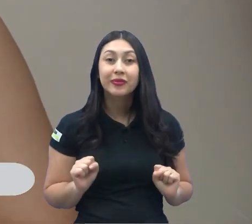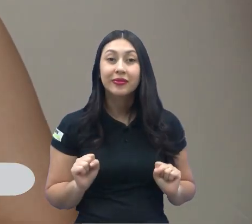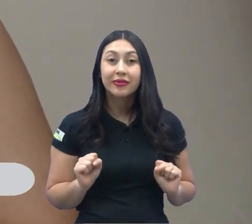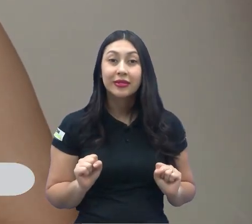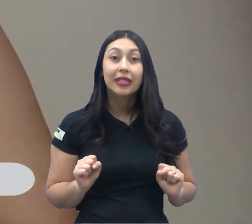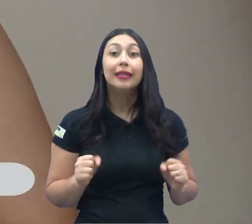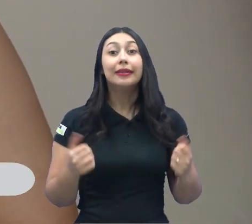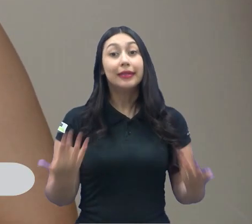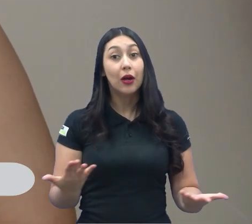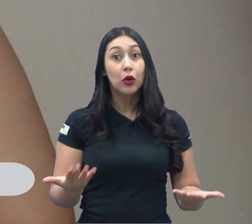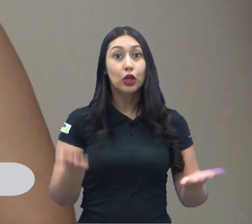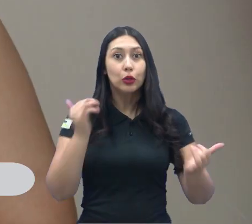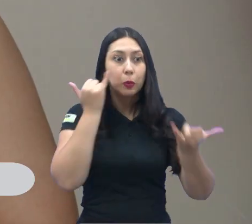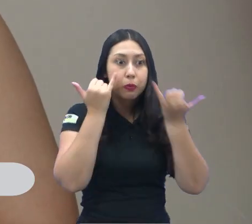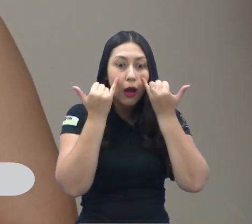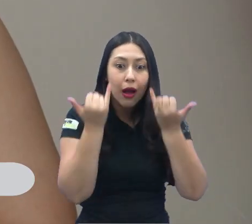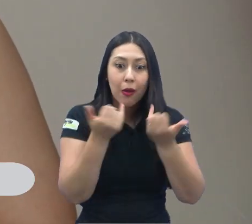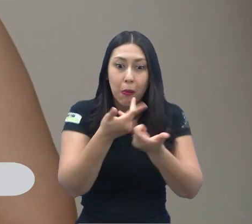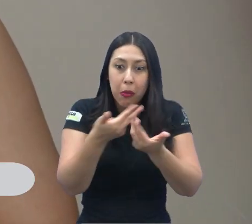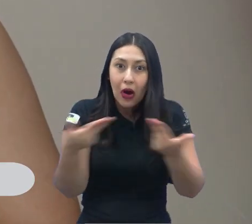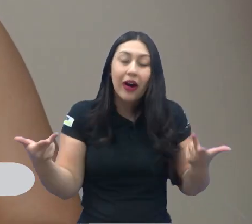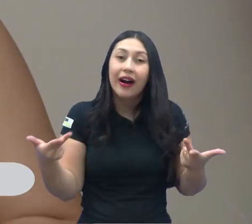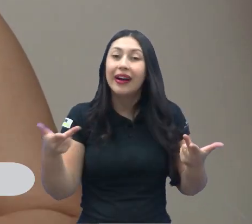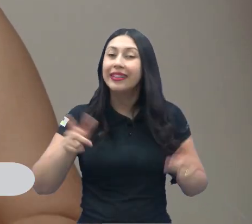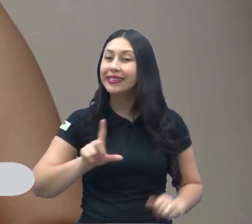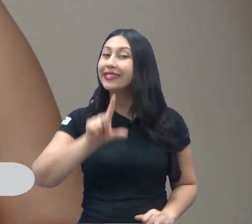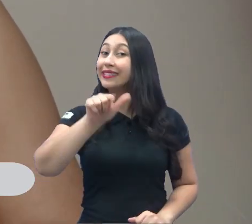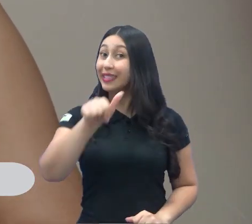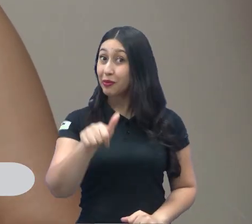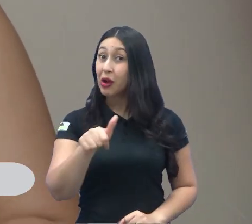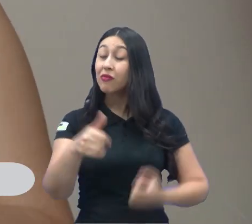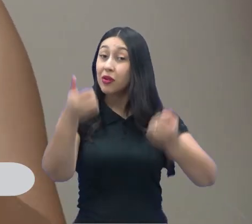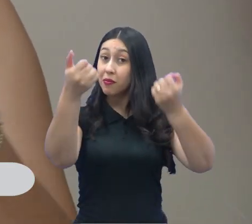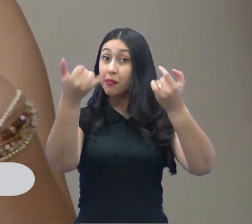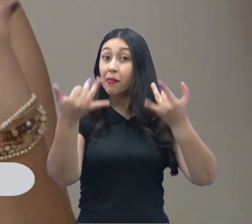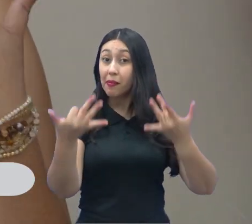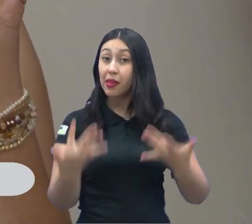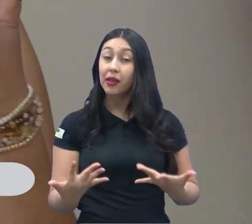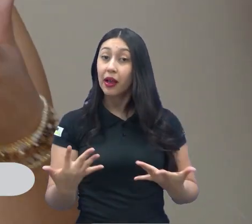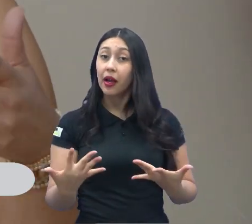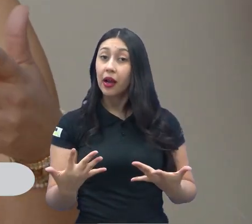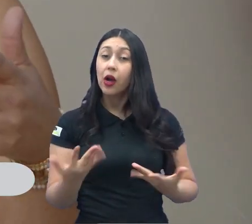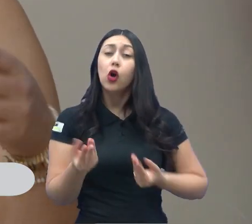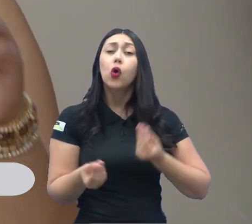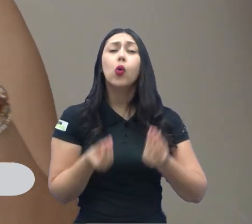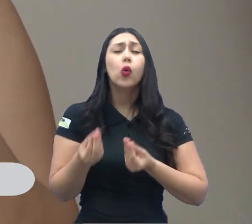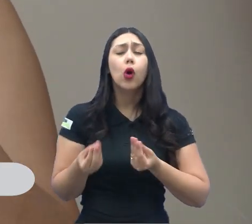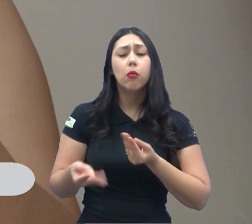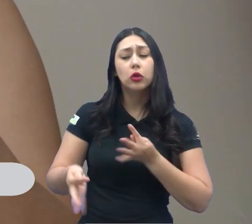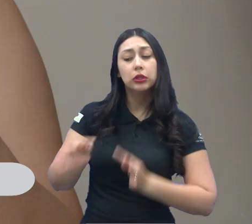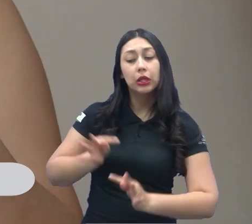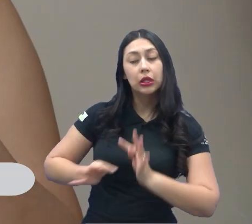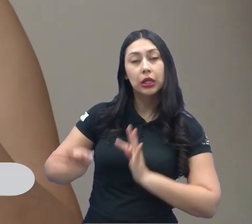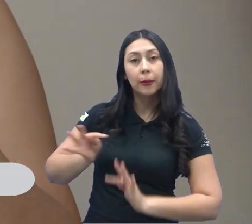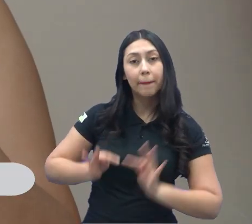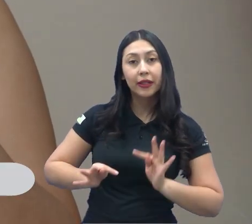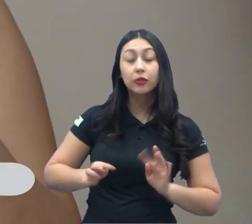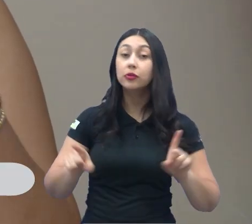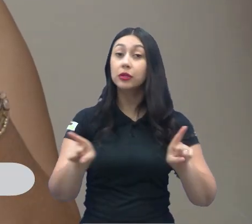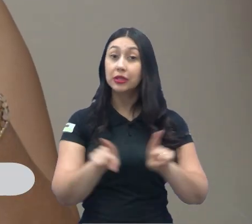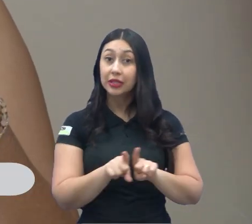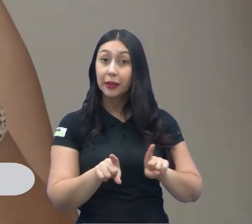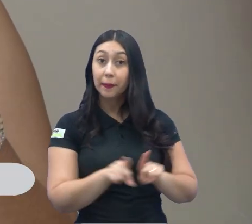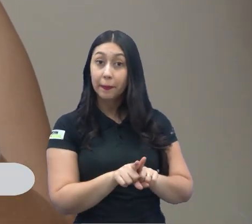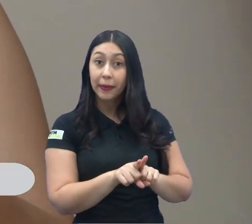tantas informações, no próximo bloco o Dr. Leonardo vai explicar para a gente quais são os tratamentos disponíveis e também como lidar com